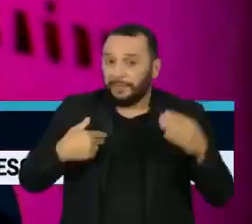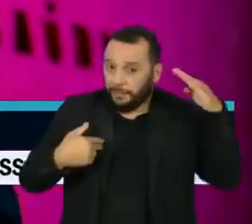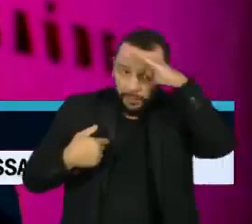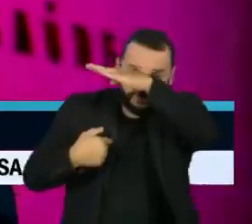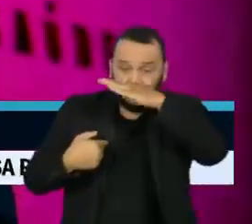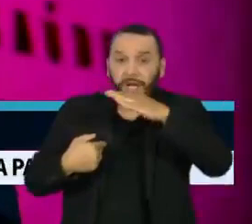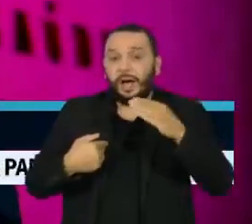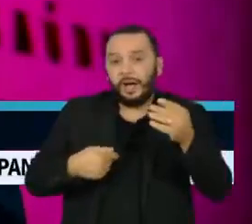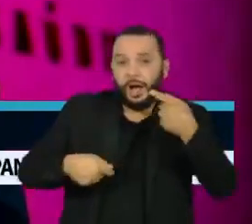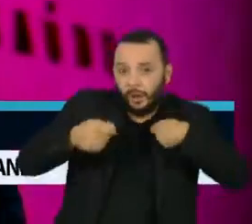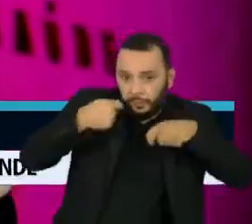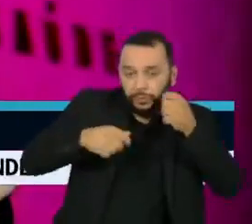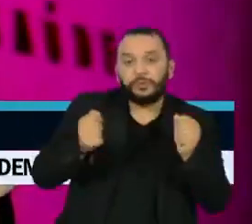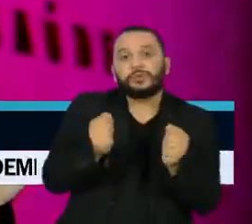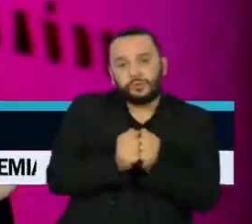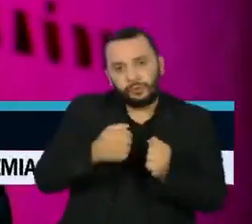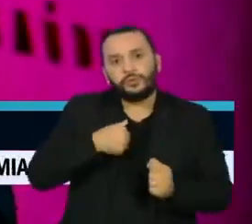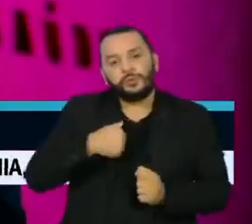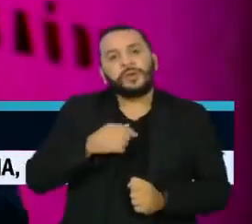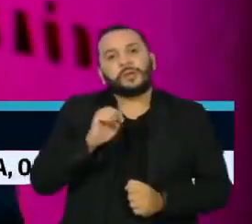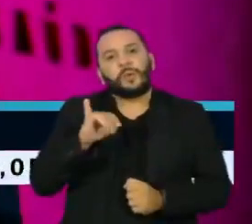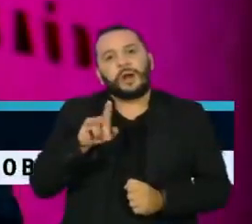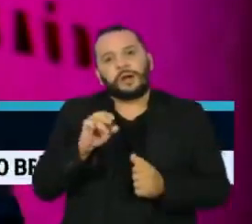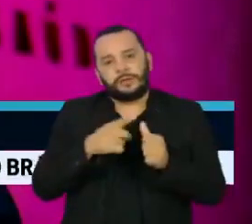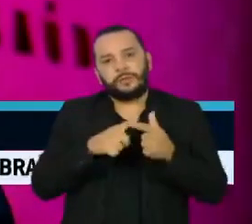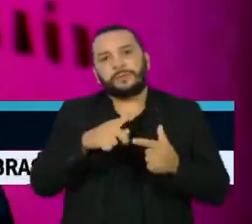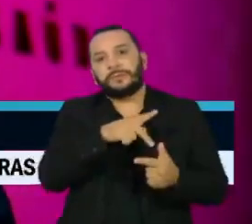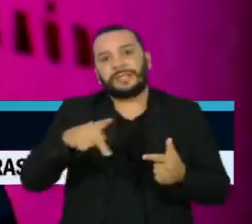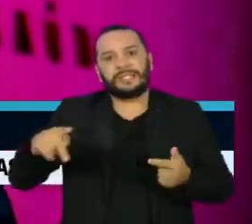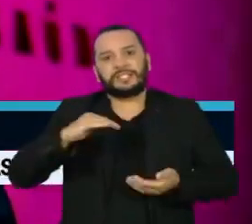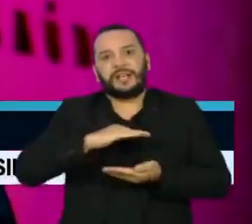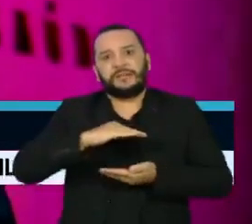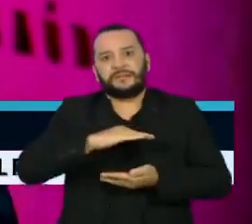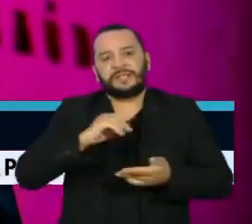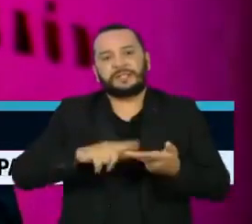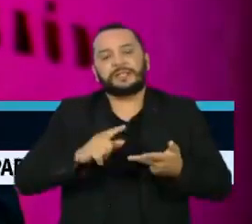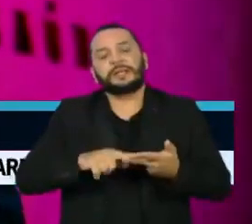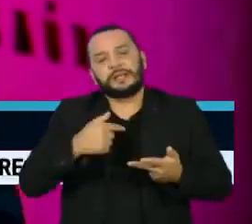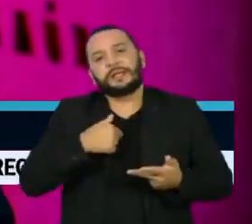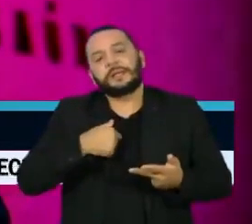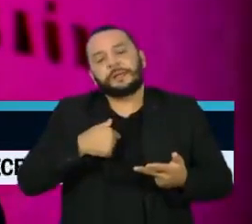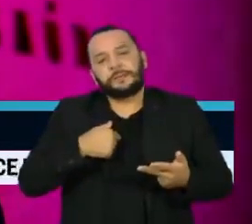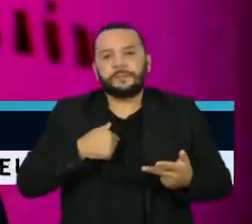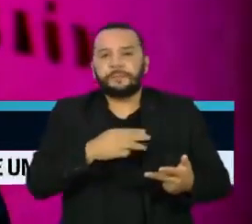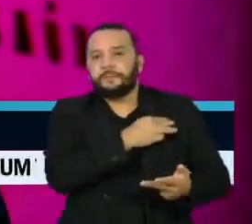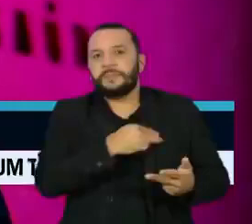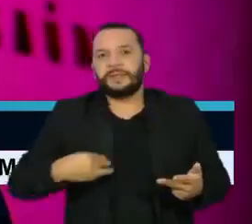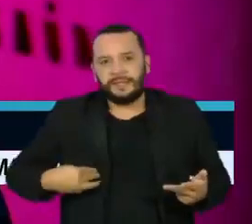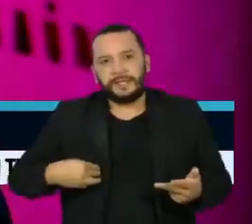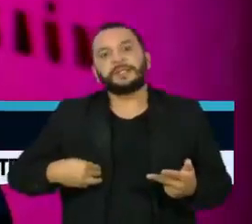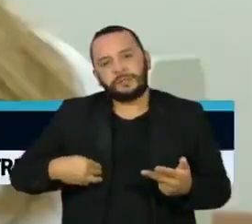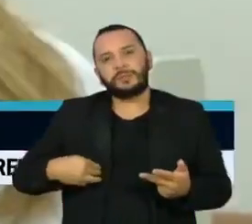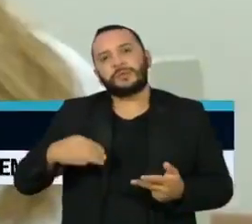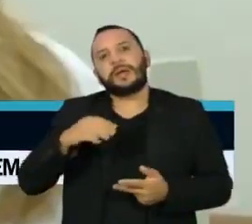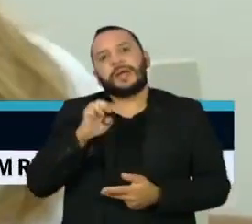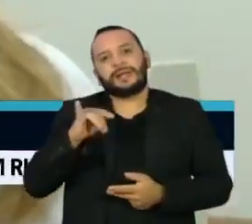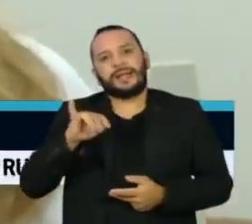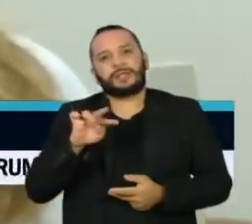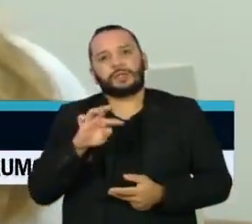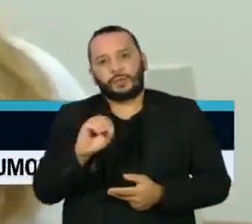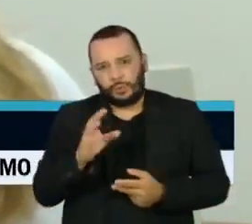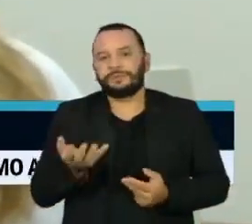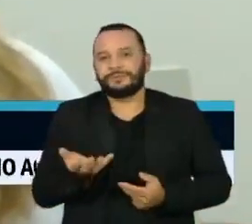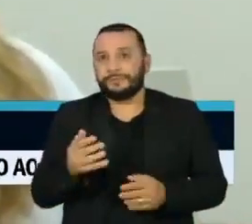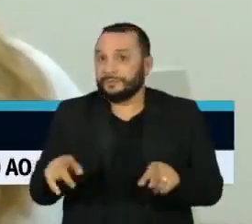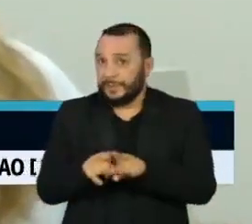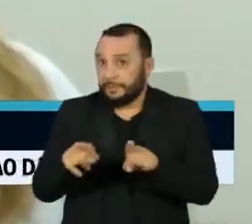havia almoçado com Pazuello, o presidente da Anvisa, e o ministro das Relações Exteriores para discutir a transição na pasta. No fim de